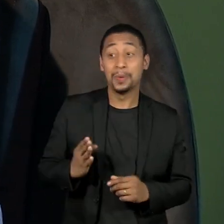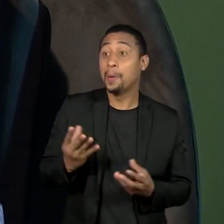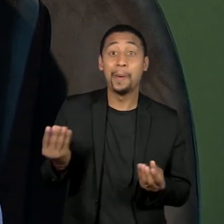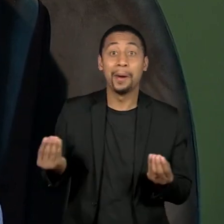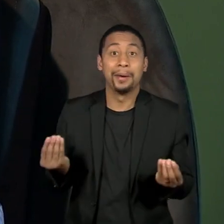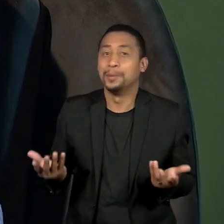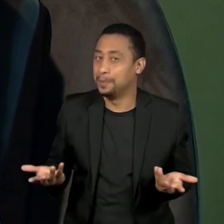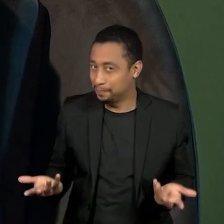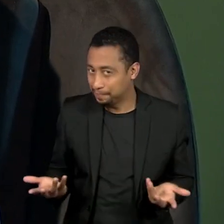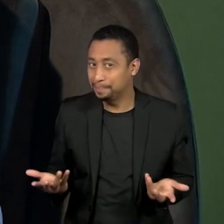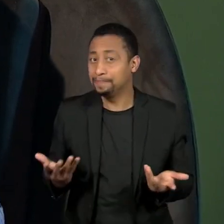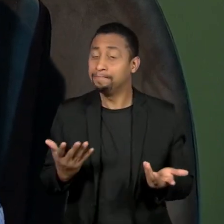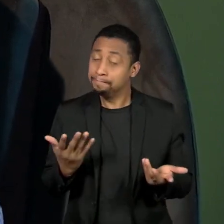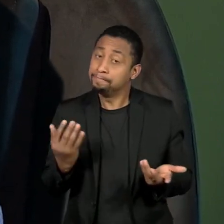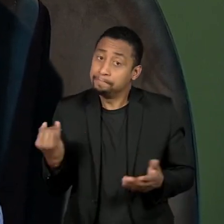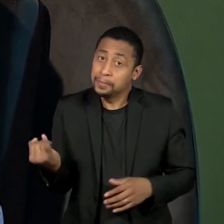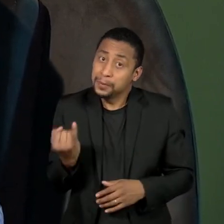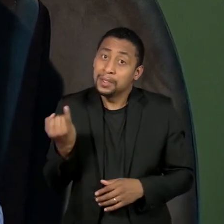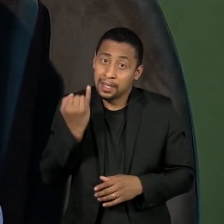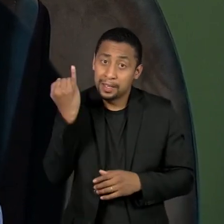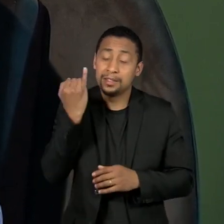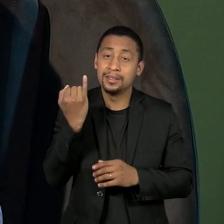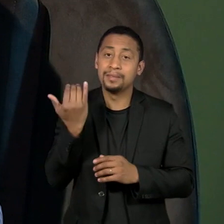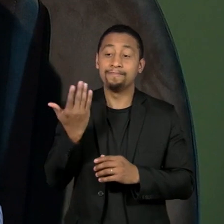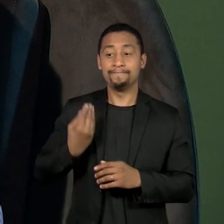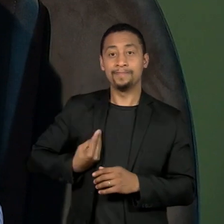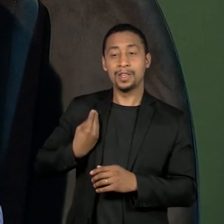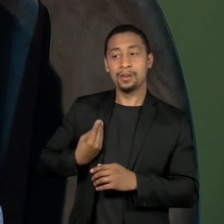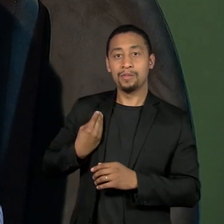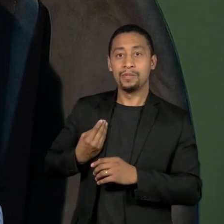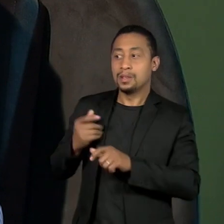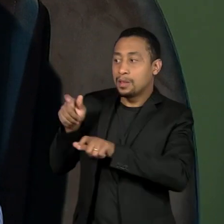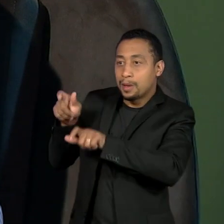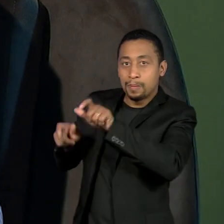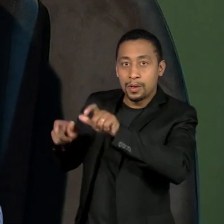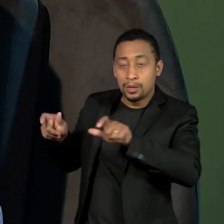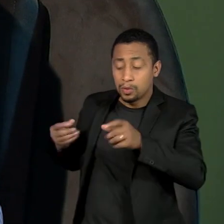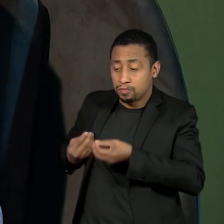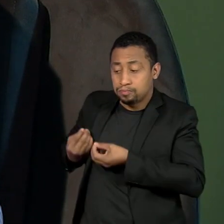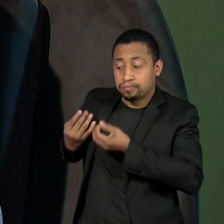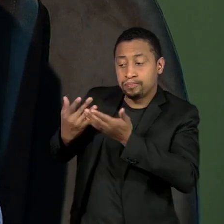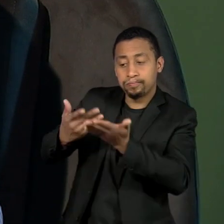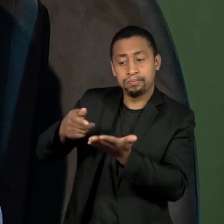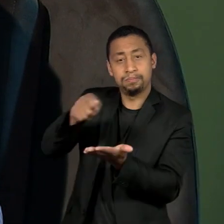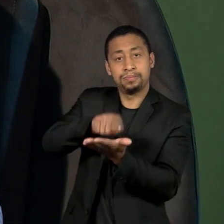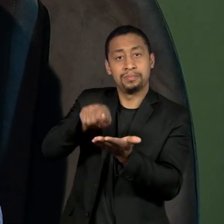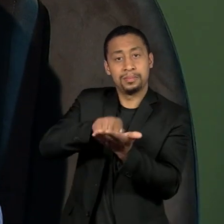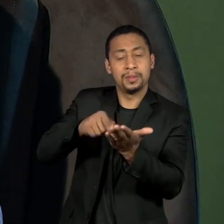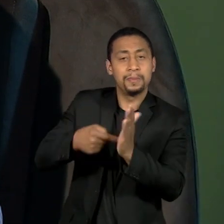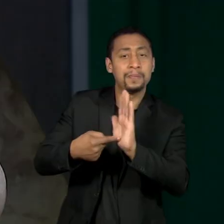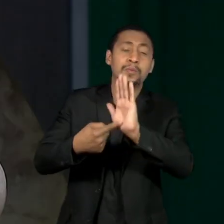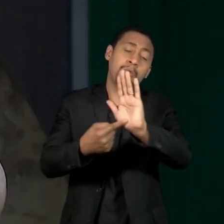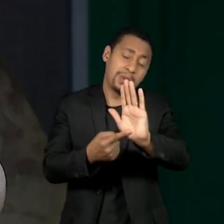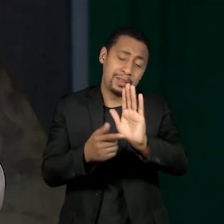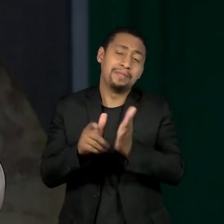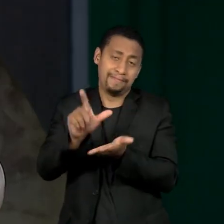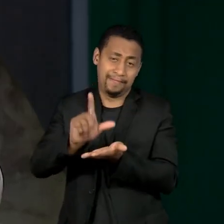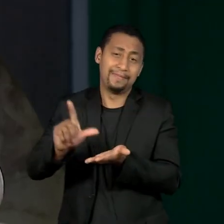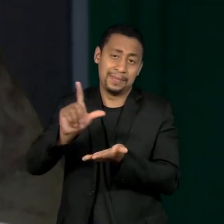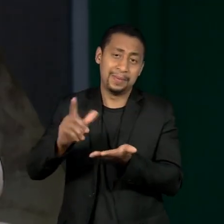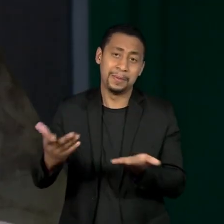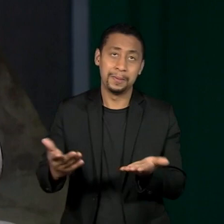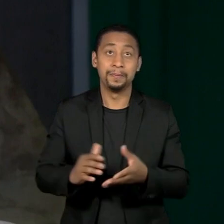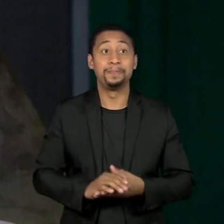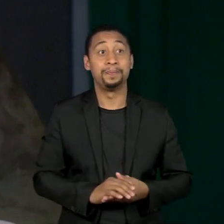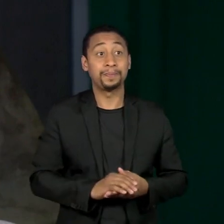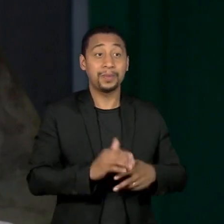Então, para mim é super importante a subjetividade, porque é o nosso corpo político, né, dentro do texto literário. Nós fomos, o Negros